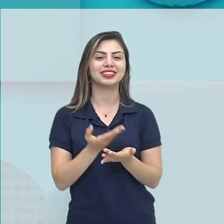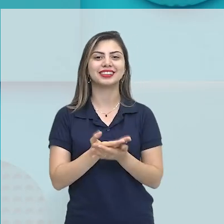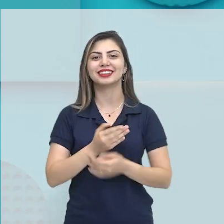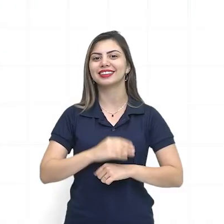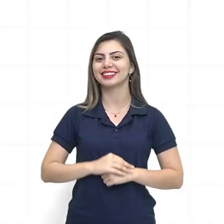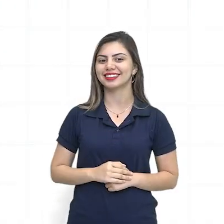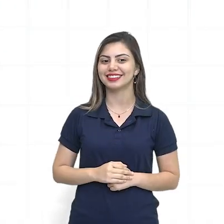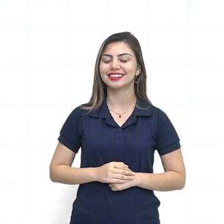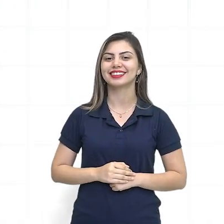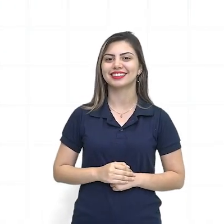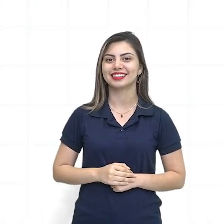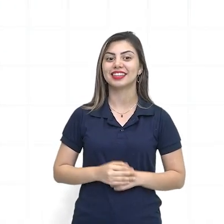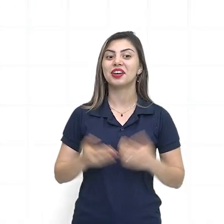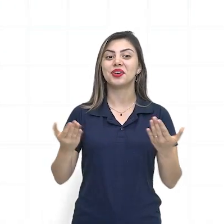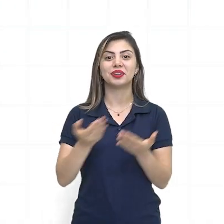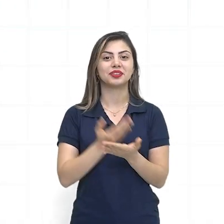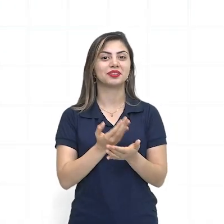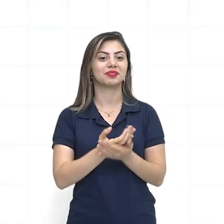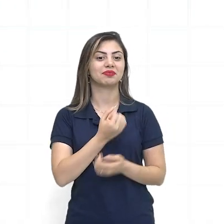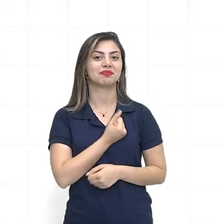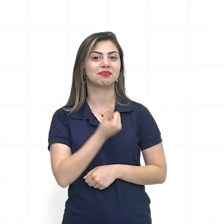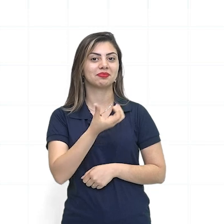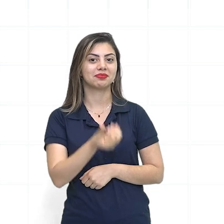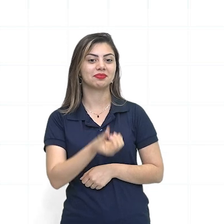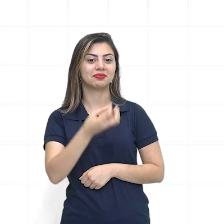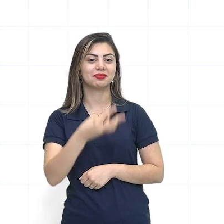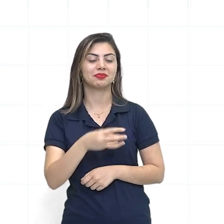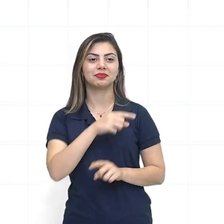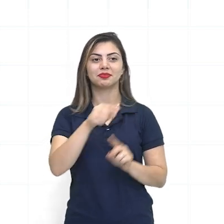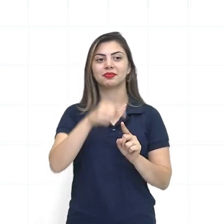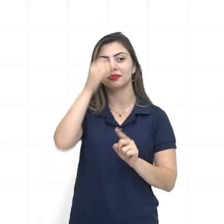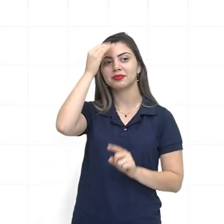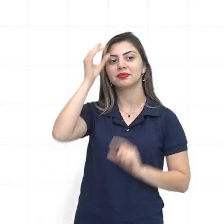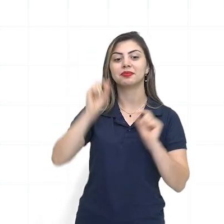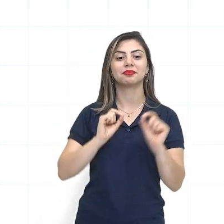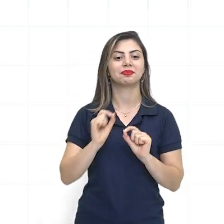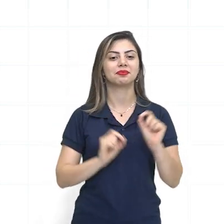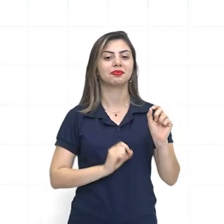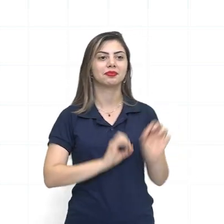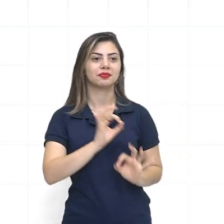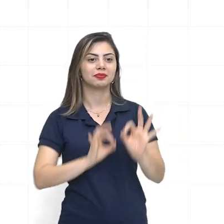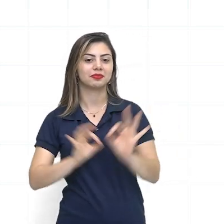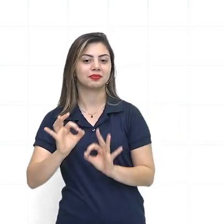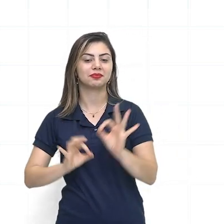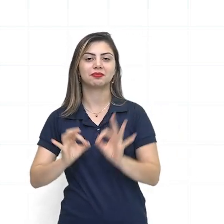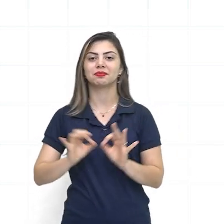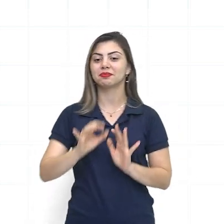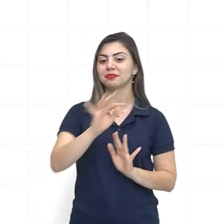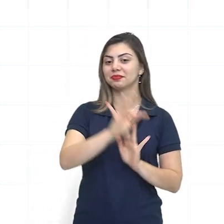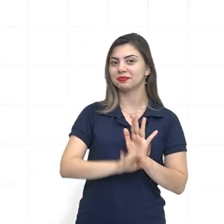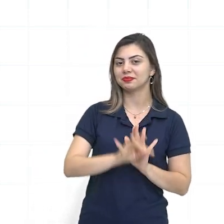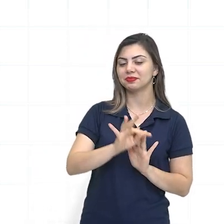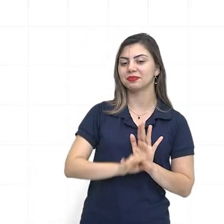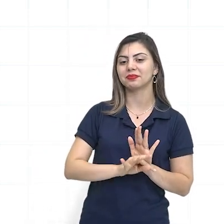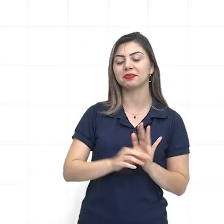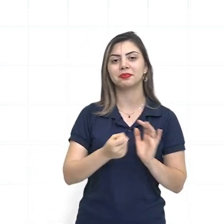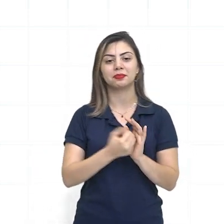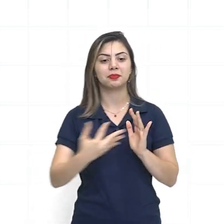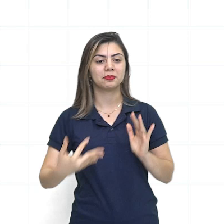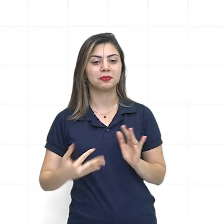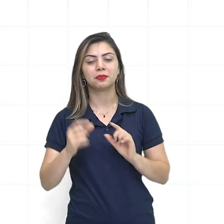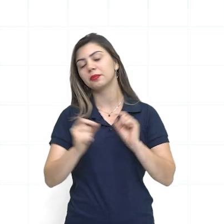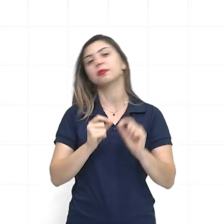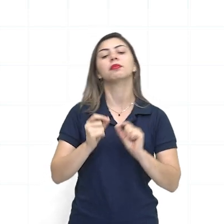de hoje. Temos a aula de número 63, Objeto de Conhecimento, Reconstrução da Textualidade